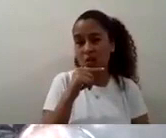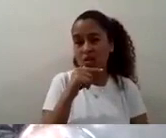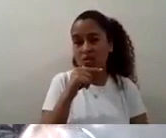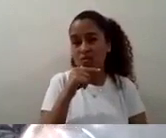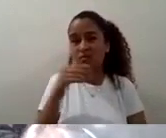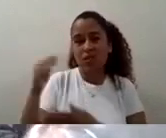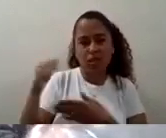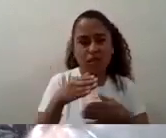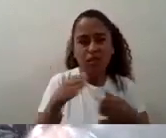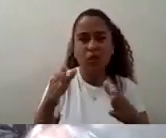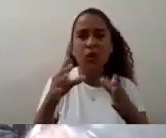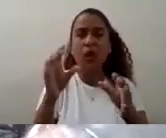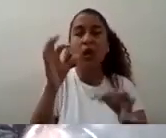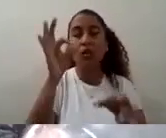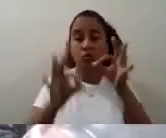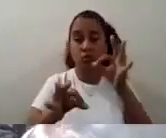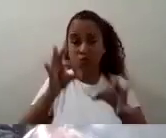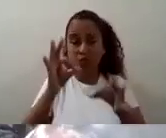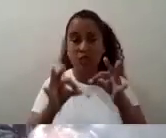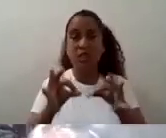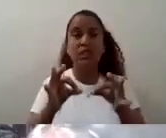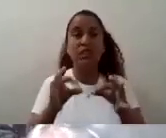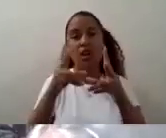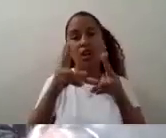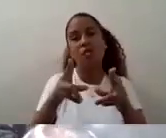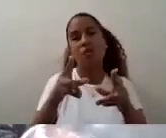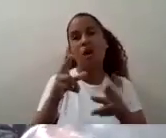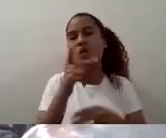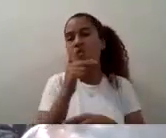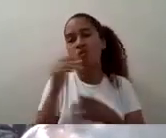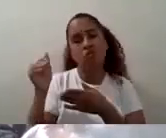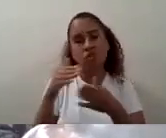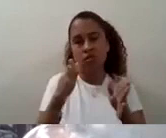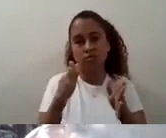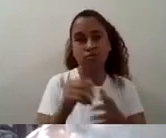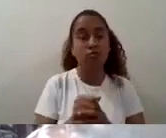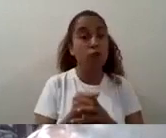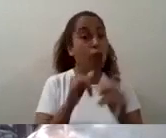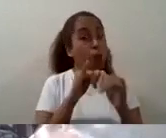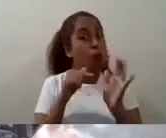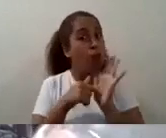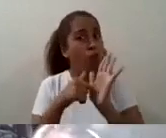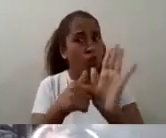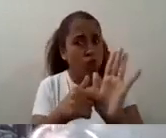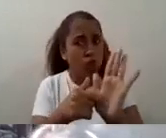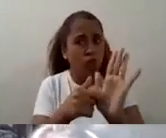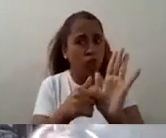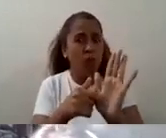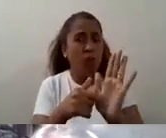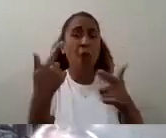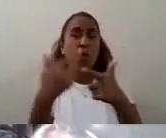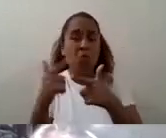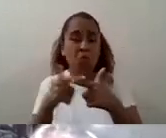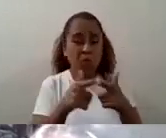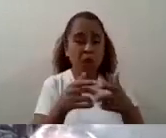Denunciou o escândalo da ausência de saneamento básico em nosso país. E nós assumimos com